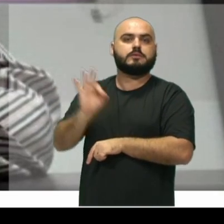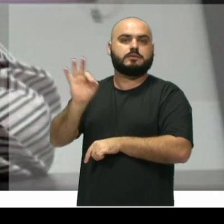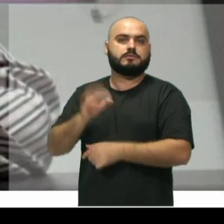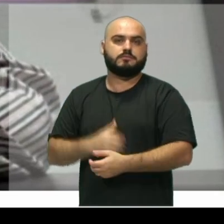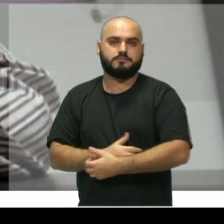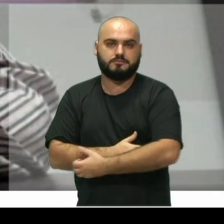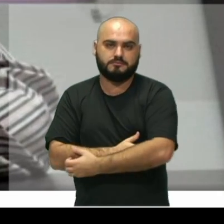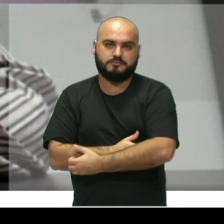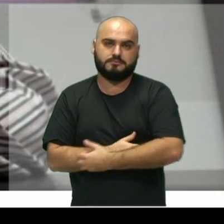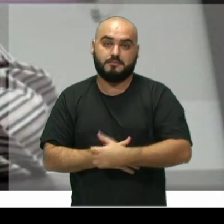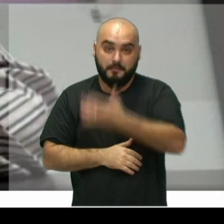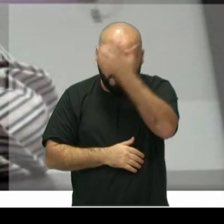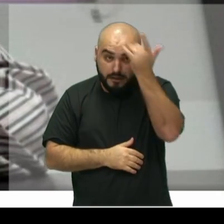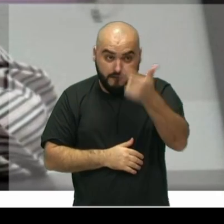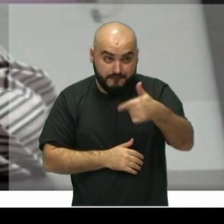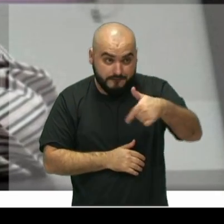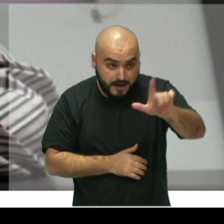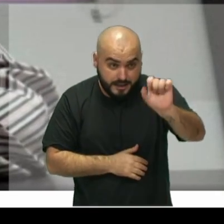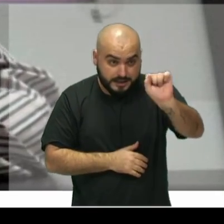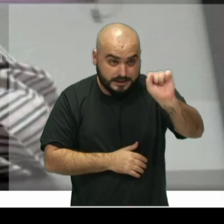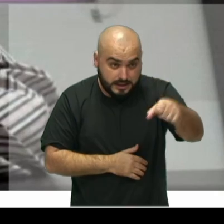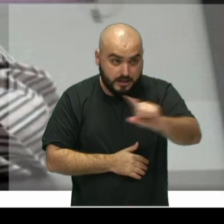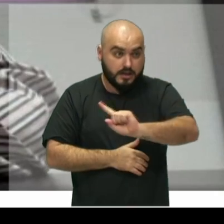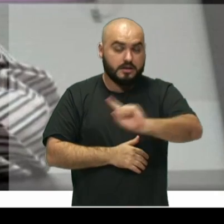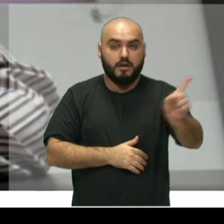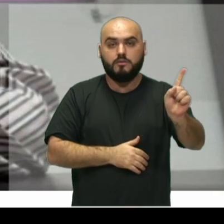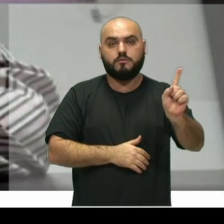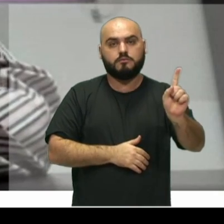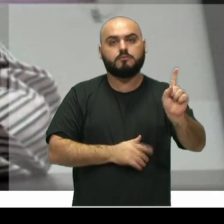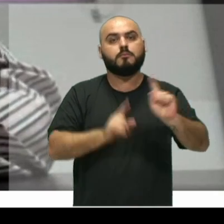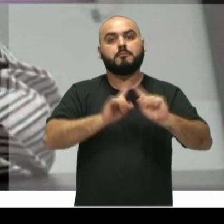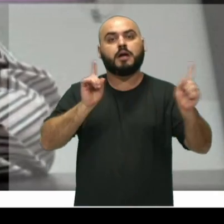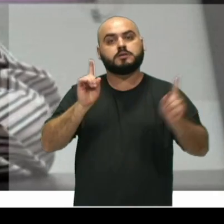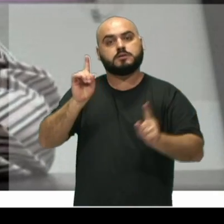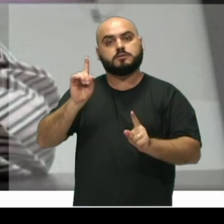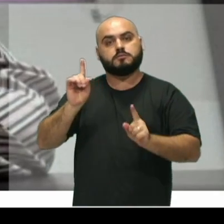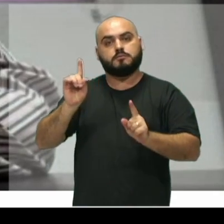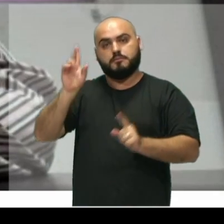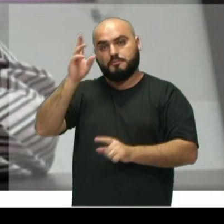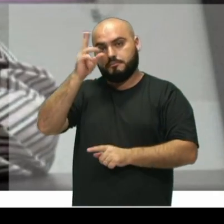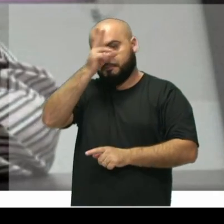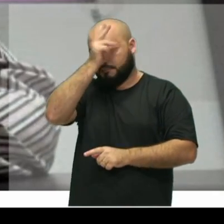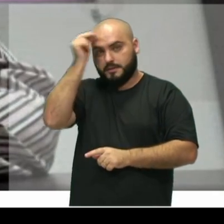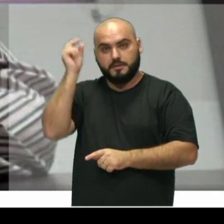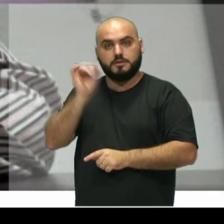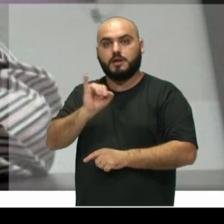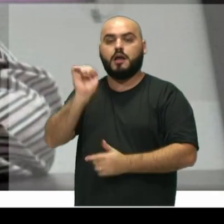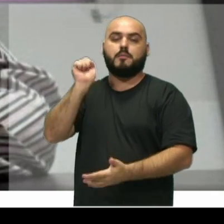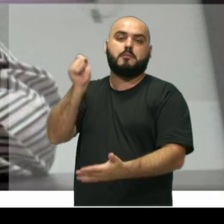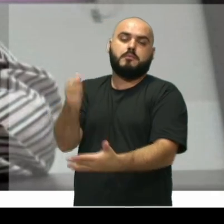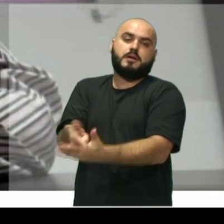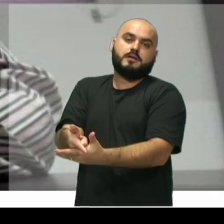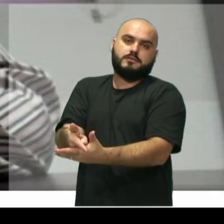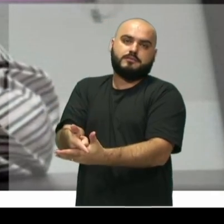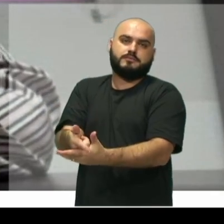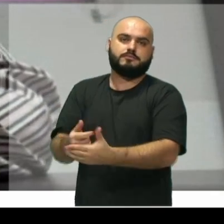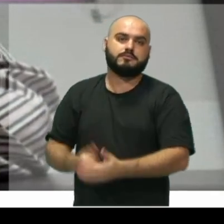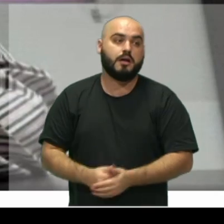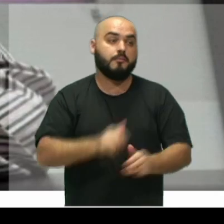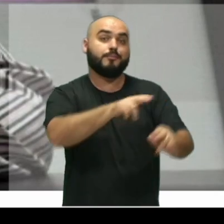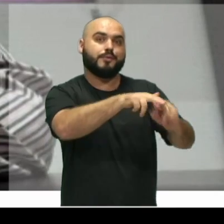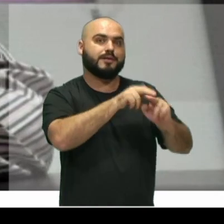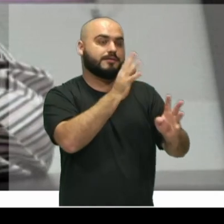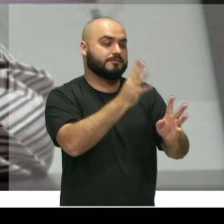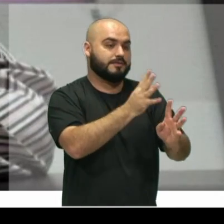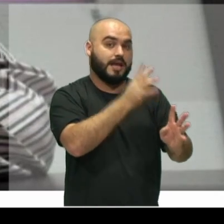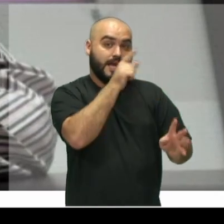pessoa indo ou não indo é pago. Então, nós temos dois problemas. Um, a fila não diminui, e outra, a gente desperdiça dinheiro. Então, o Libera